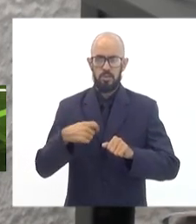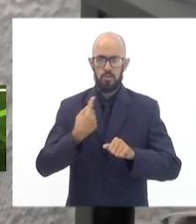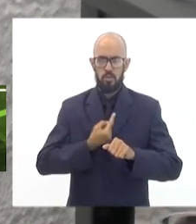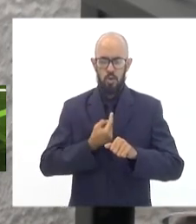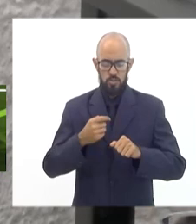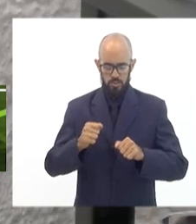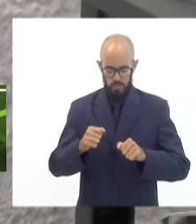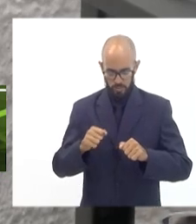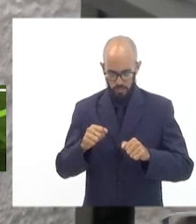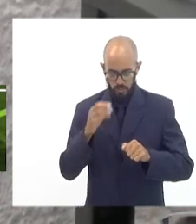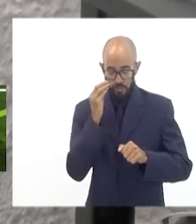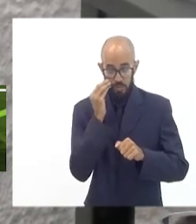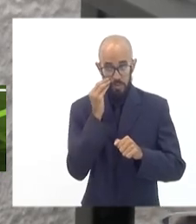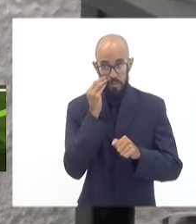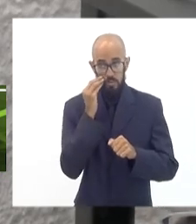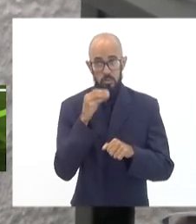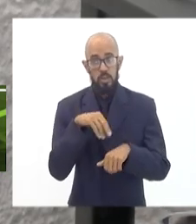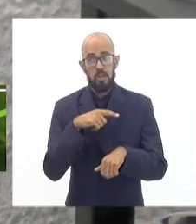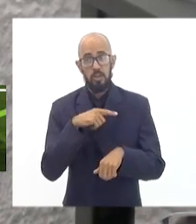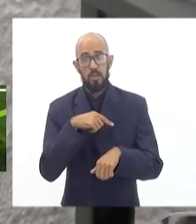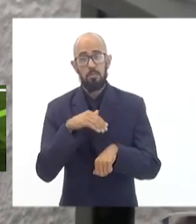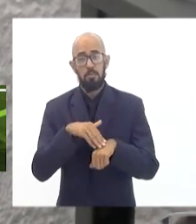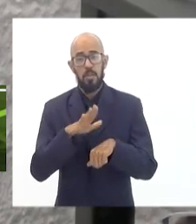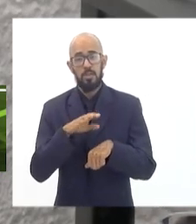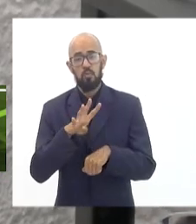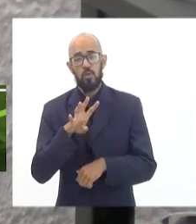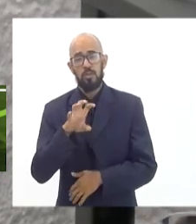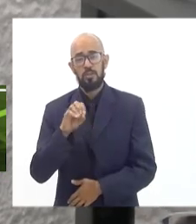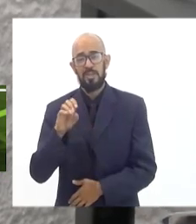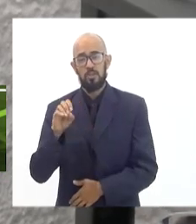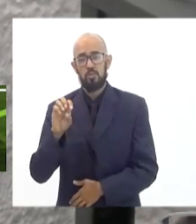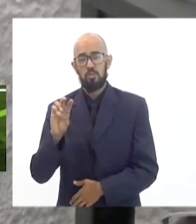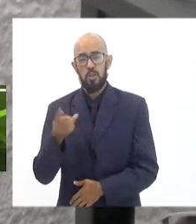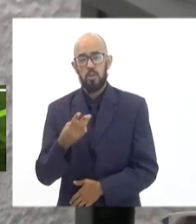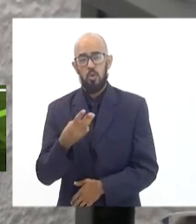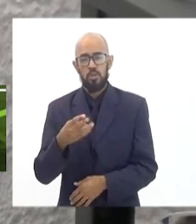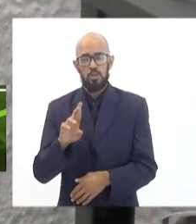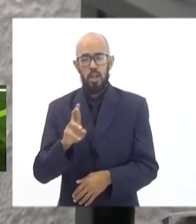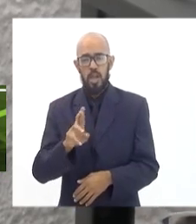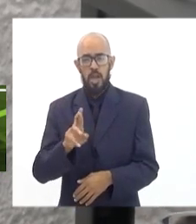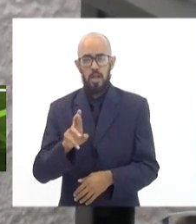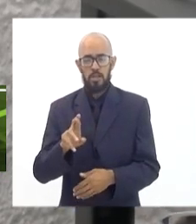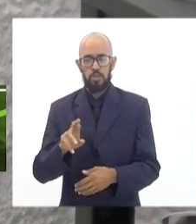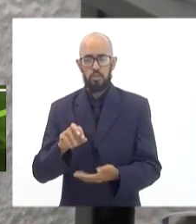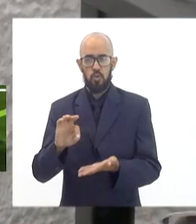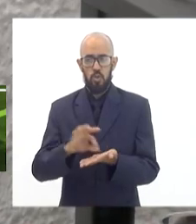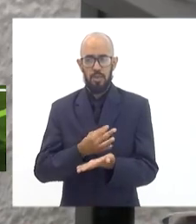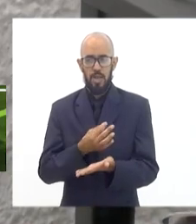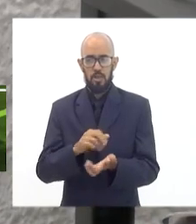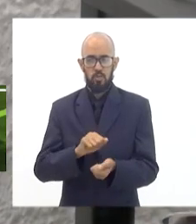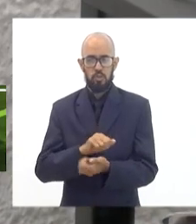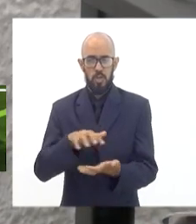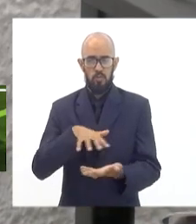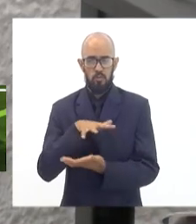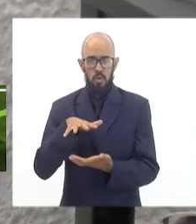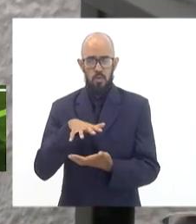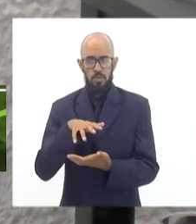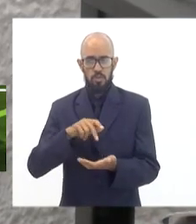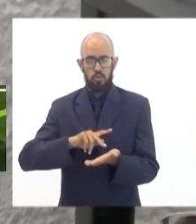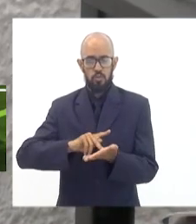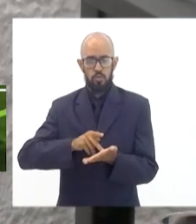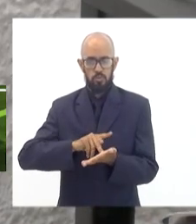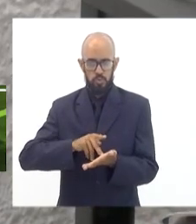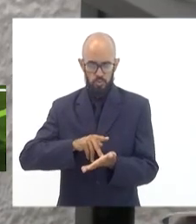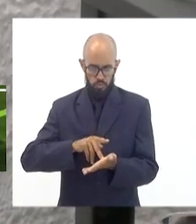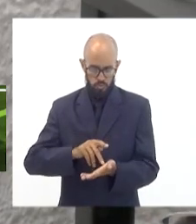estamos soltando para fora nós já temos mais de 400 milhões de reais de contrato em reformas de conjuntos habitacionais